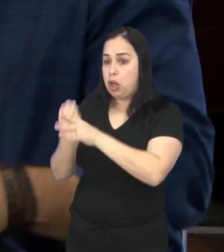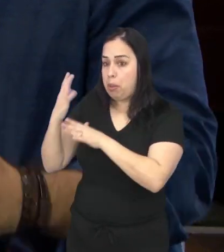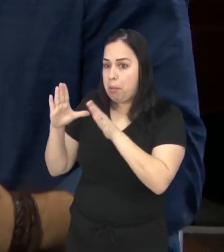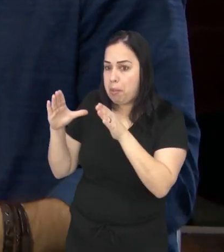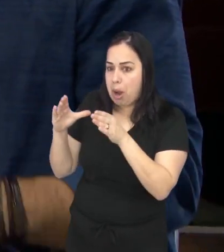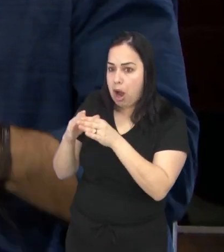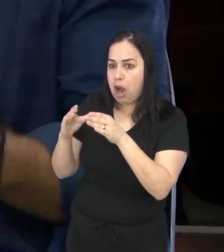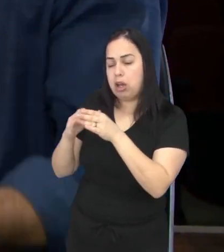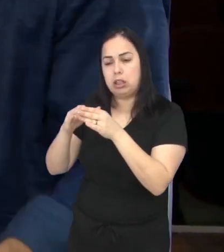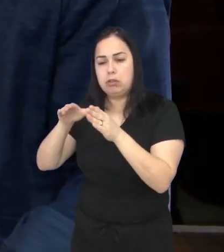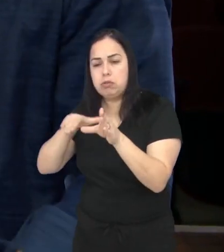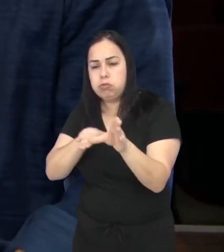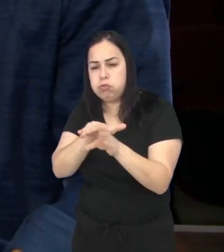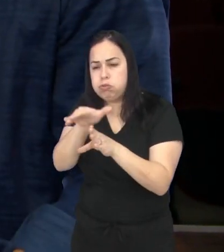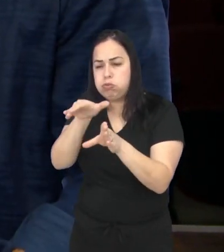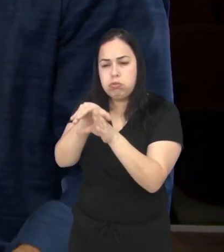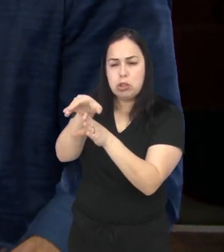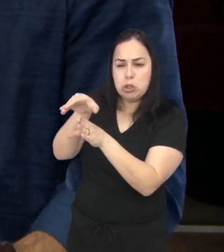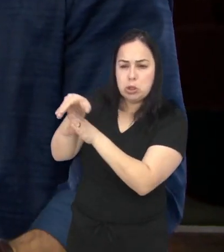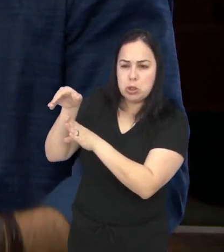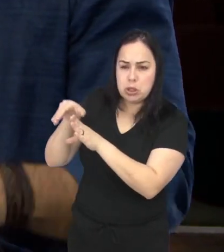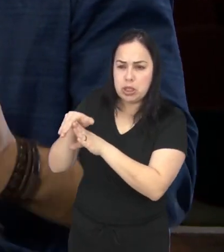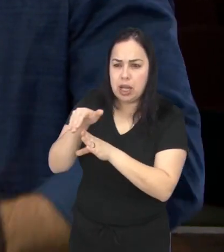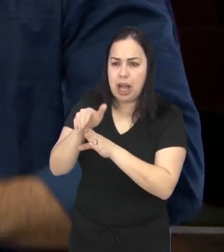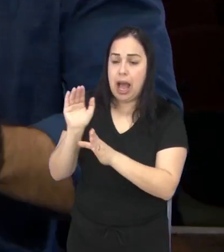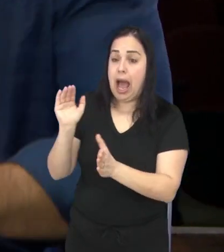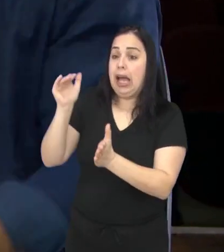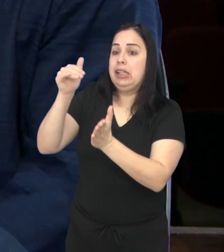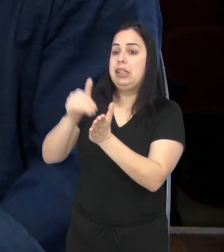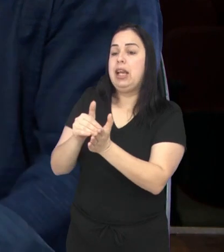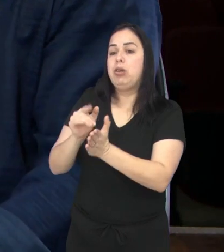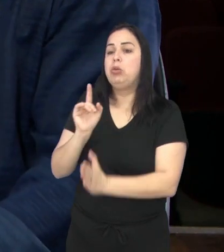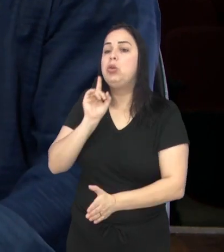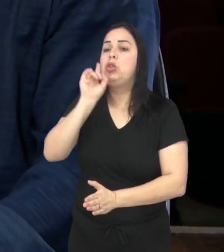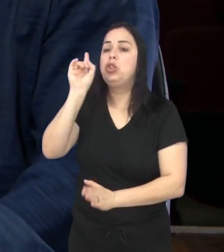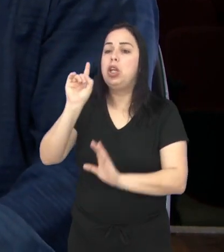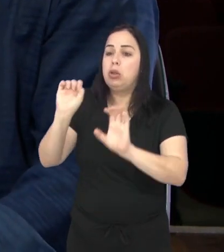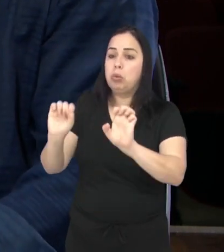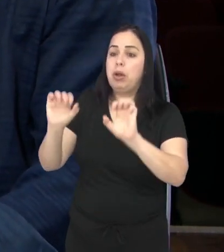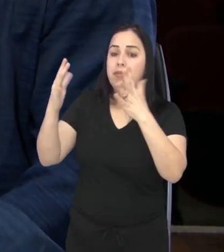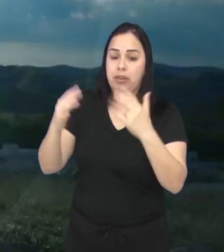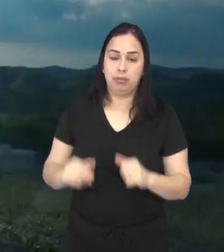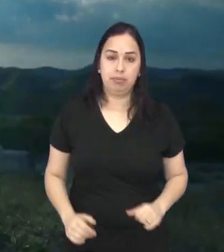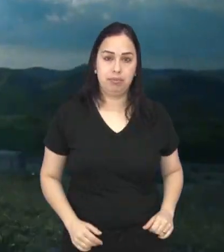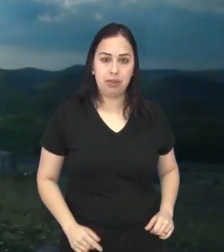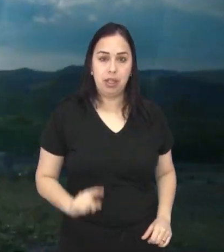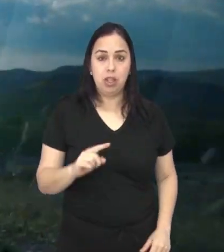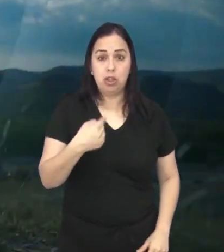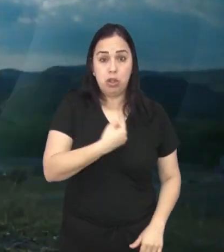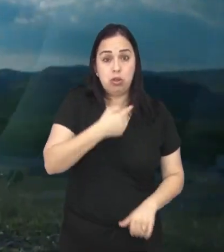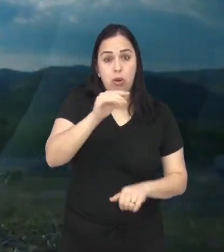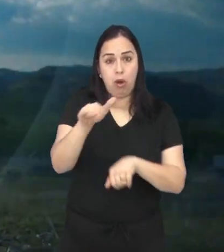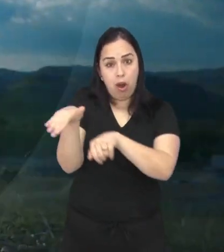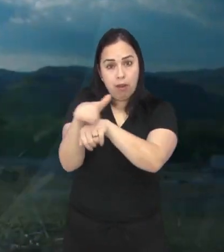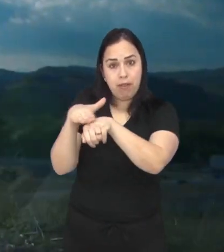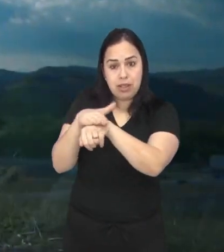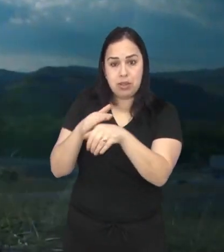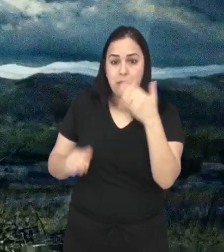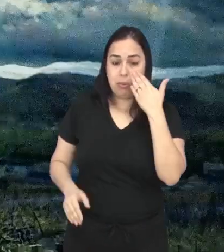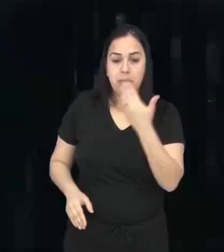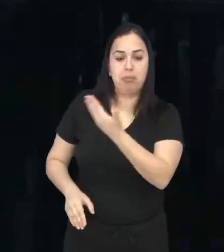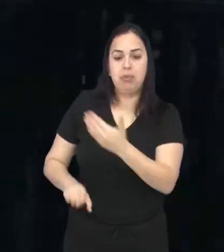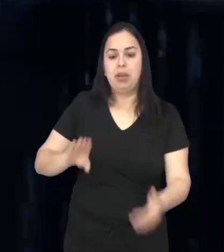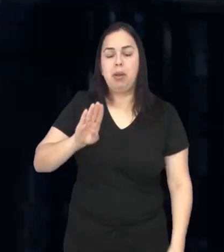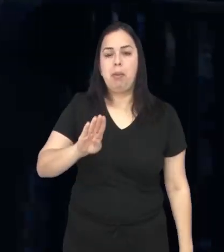equipe para dar consultoria a esses artistas até chegar a data do festival. E a gente também conversou com o